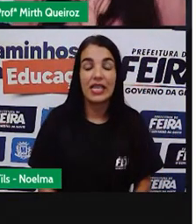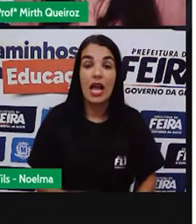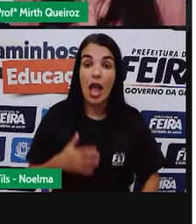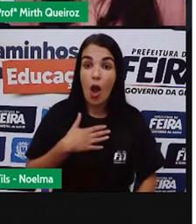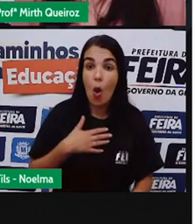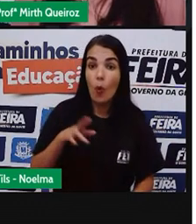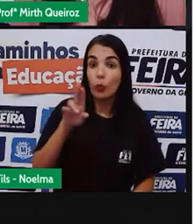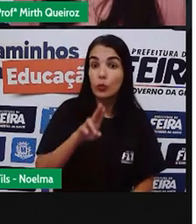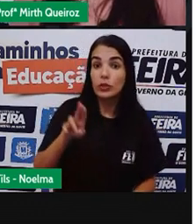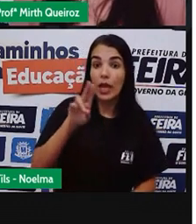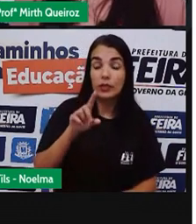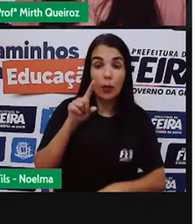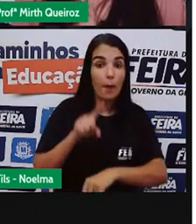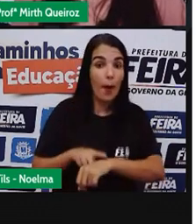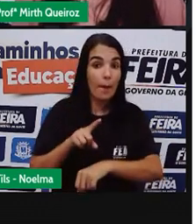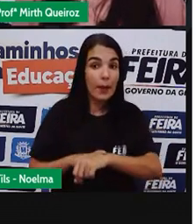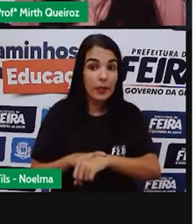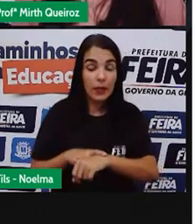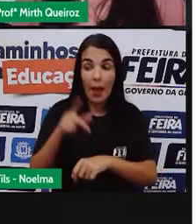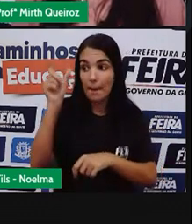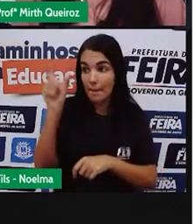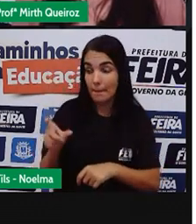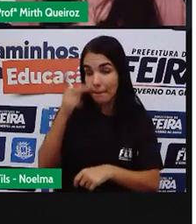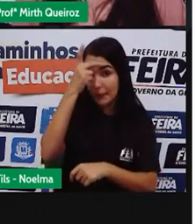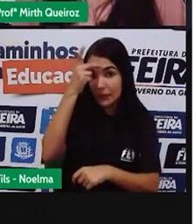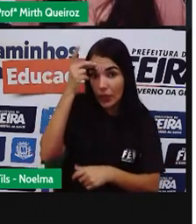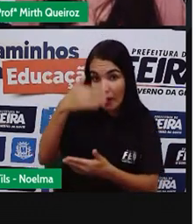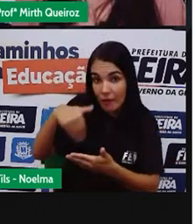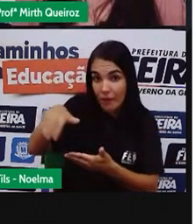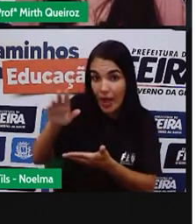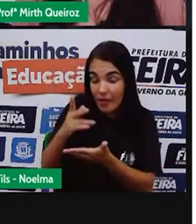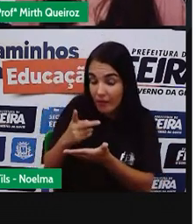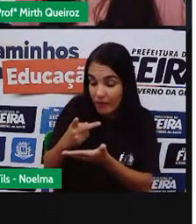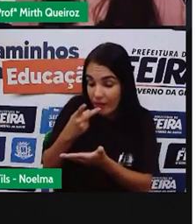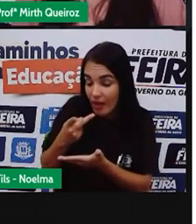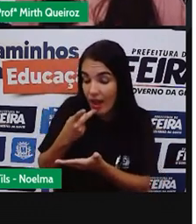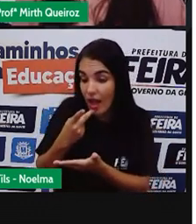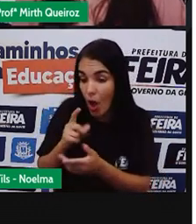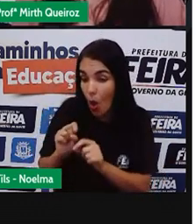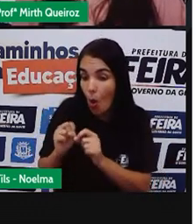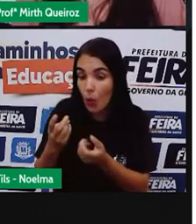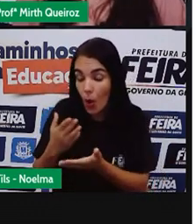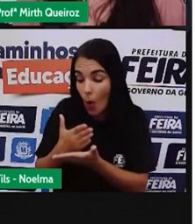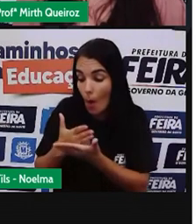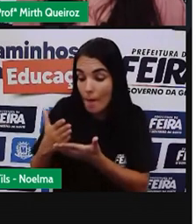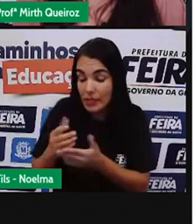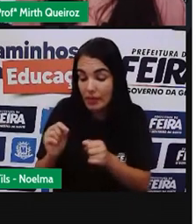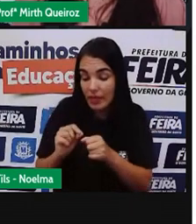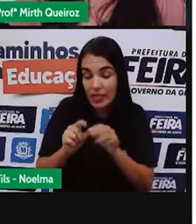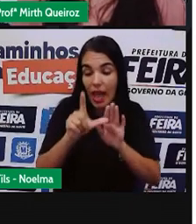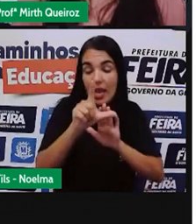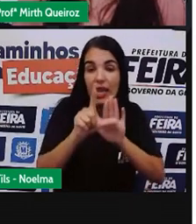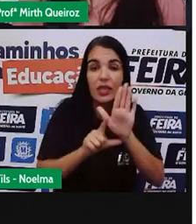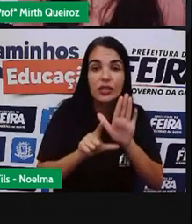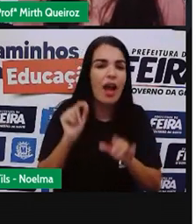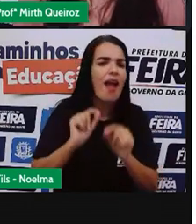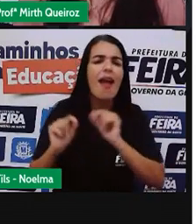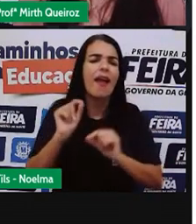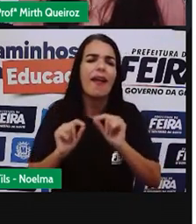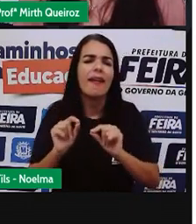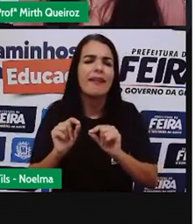Sou usado no momento em que o personagem vai falar ou quando se começa a fazer uma listagem. Quem sou